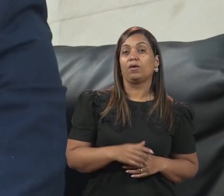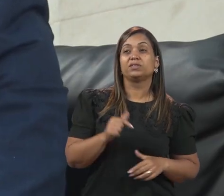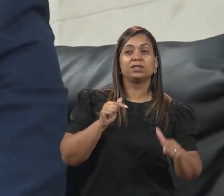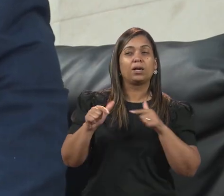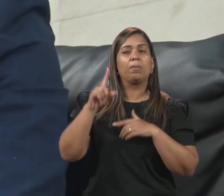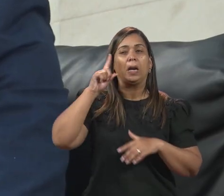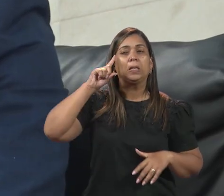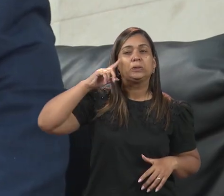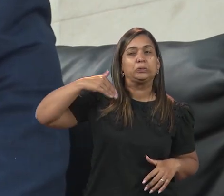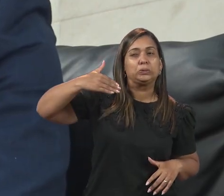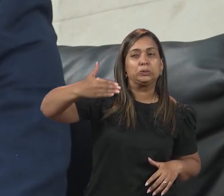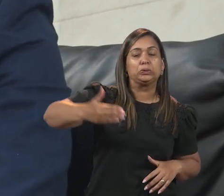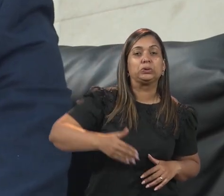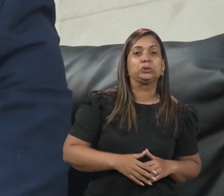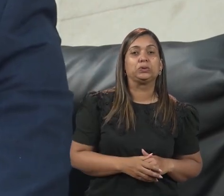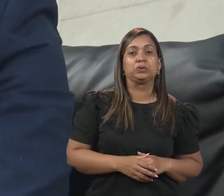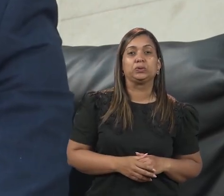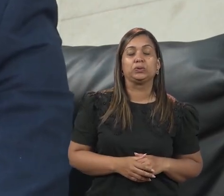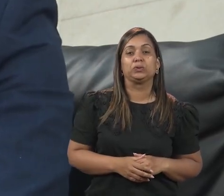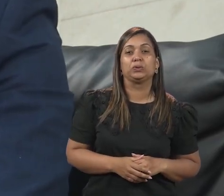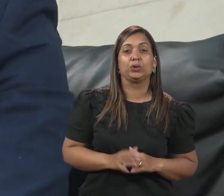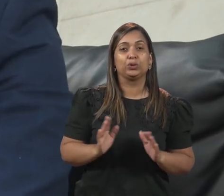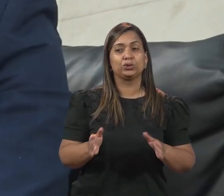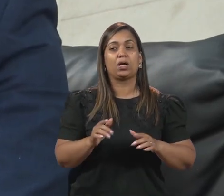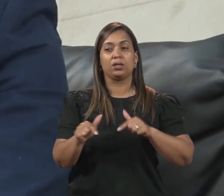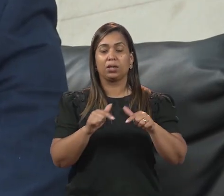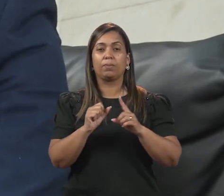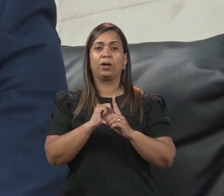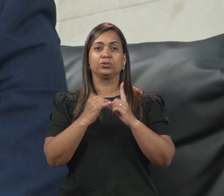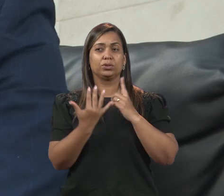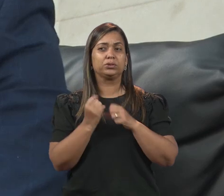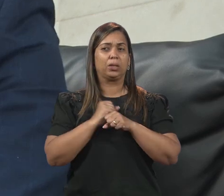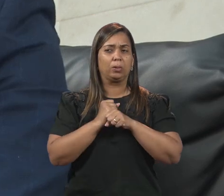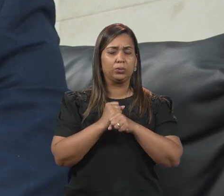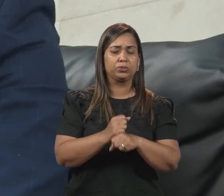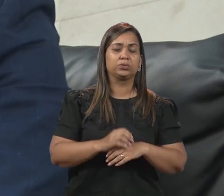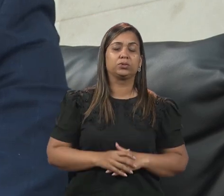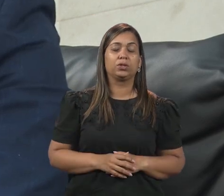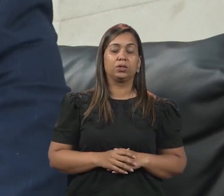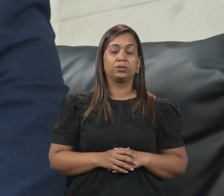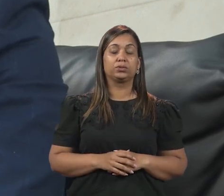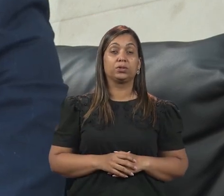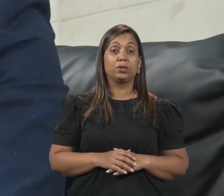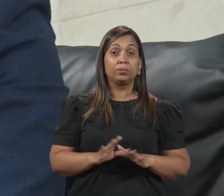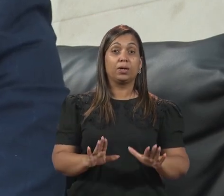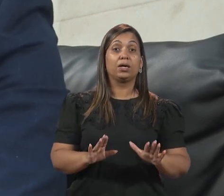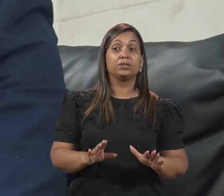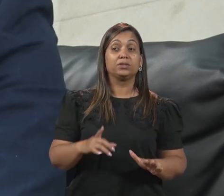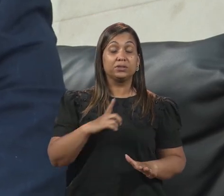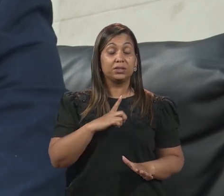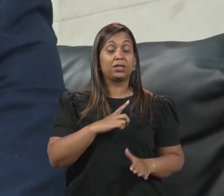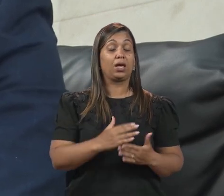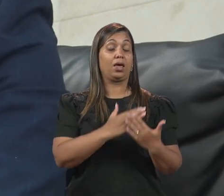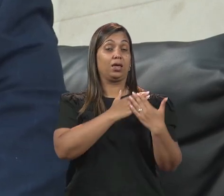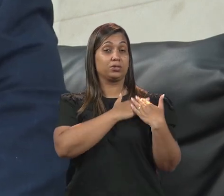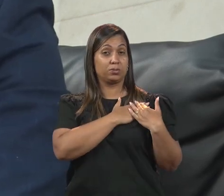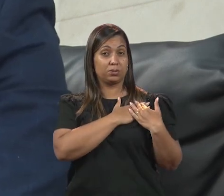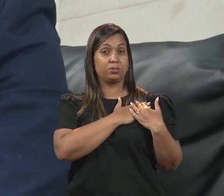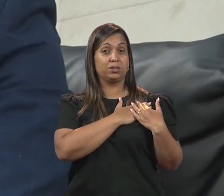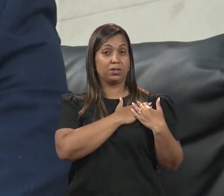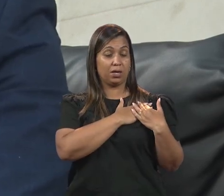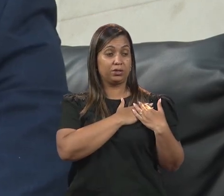trabalha no dia a dia. Eu já lido com trabalhos sociais já há muitos anos, mas quando você tem aqui uma